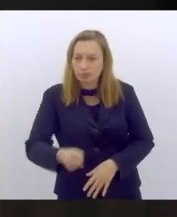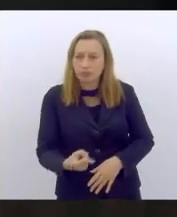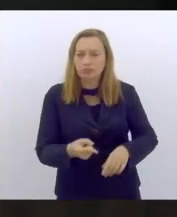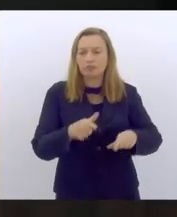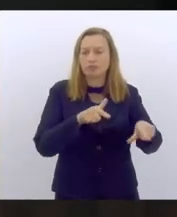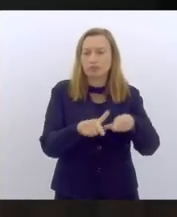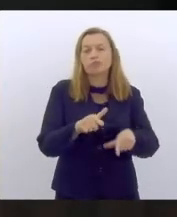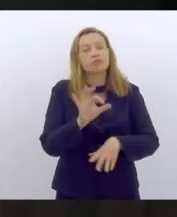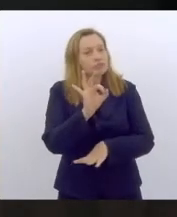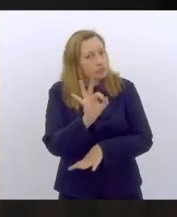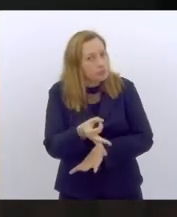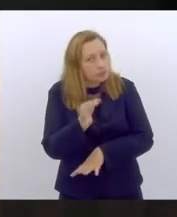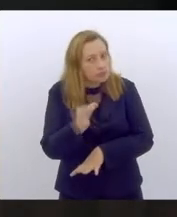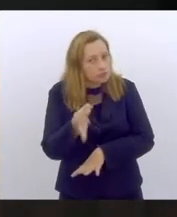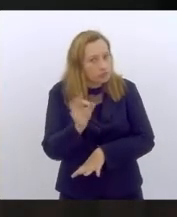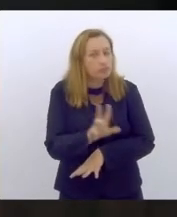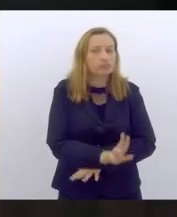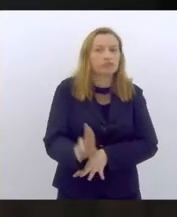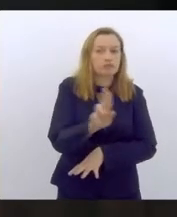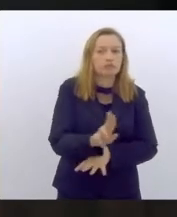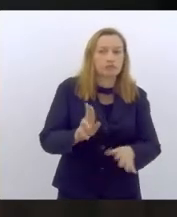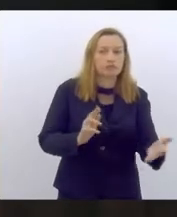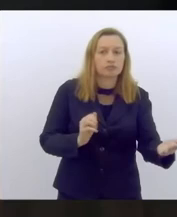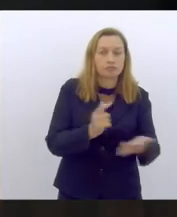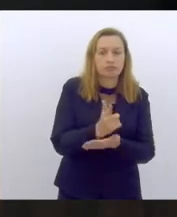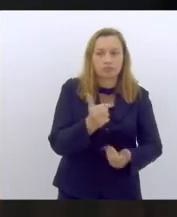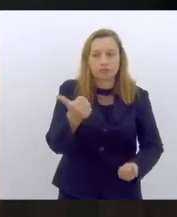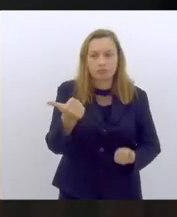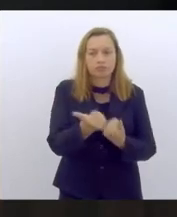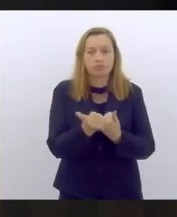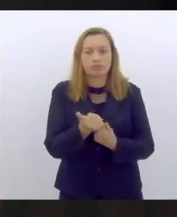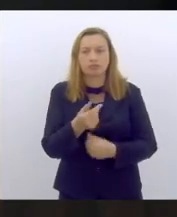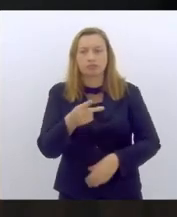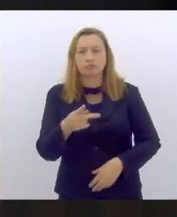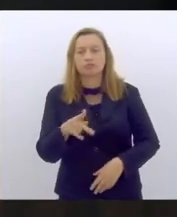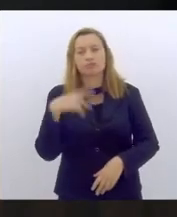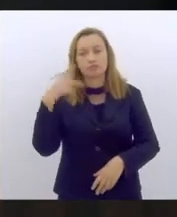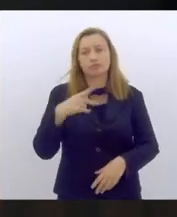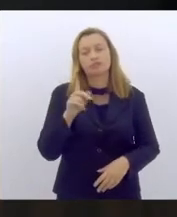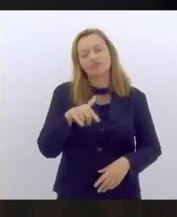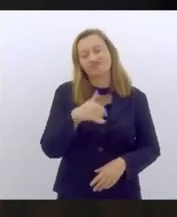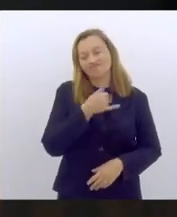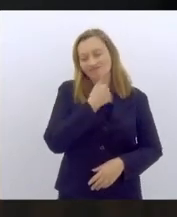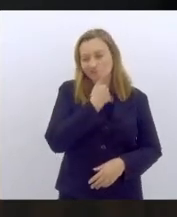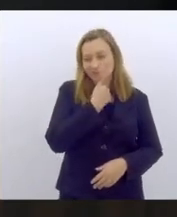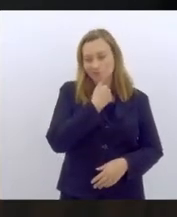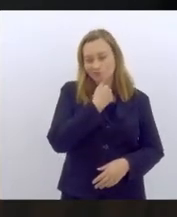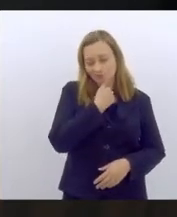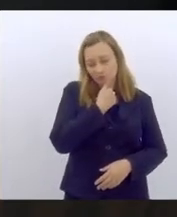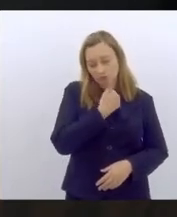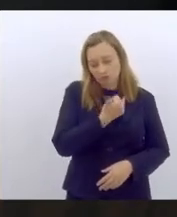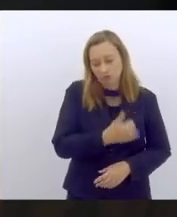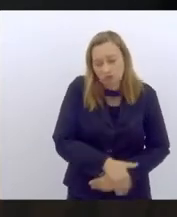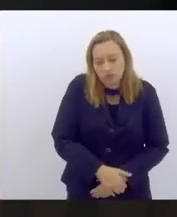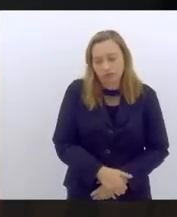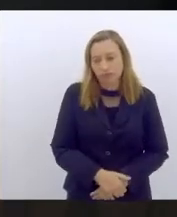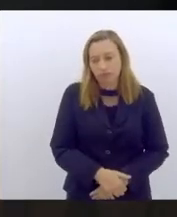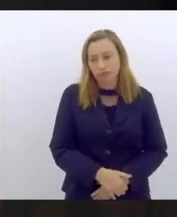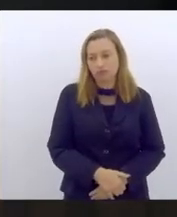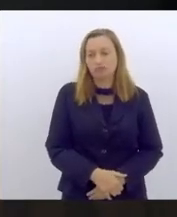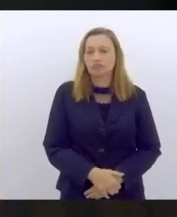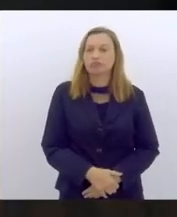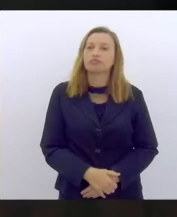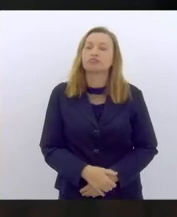supostamente são usados para compra de apoio político então é muito doloroso né e eu adoraria